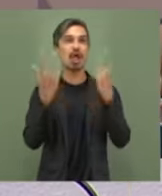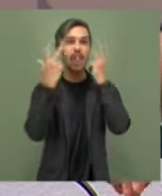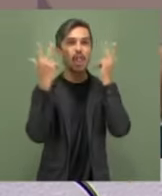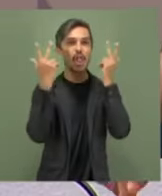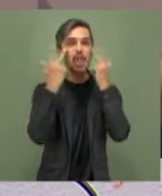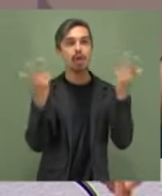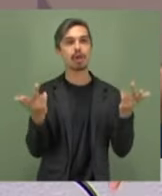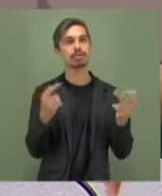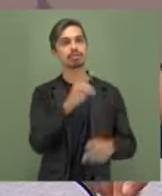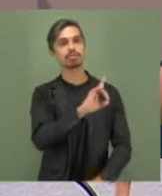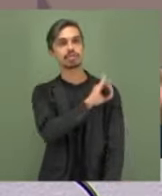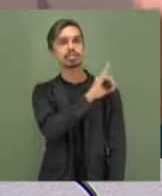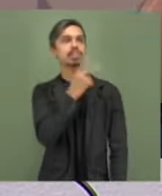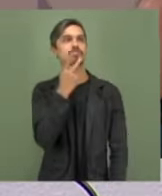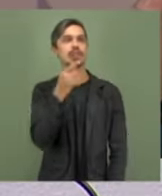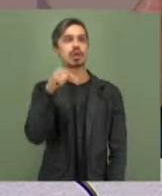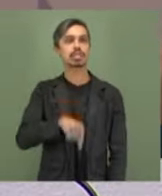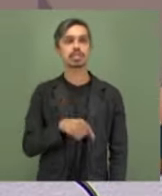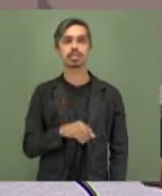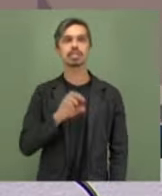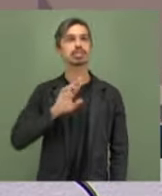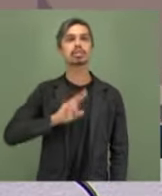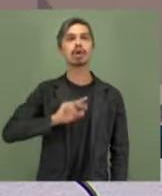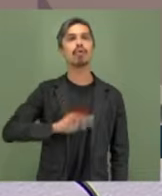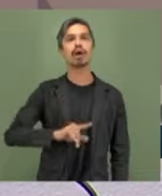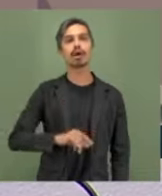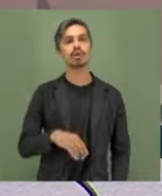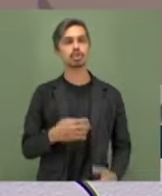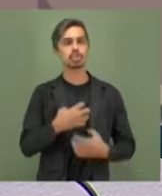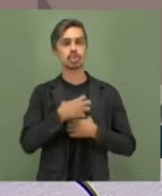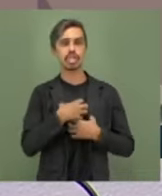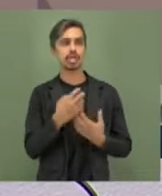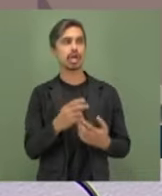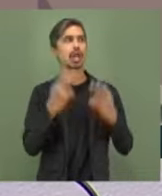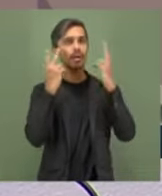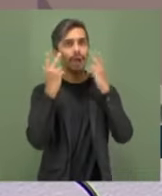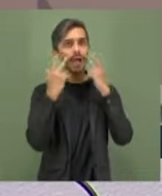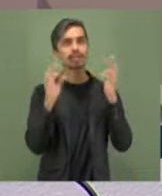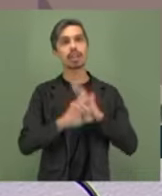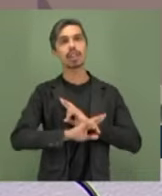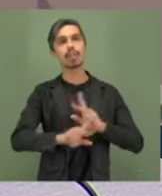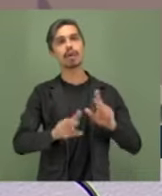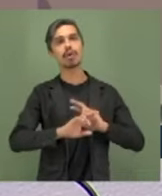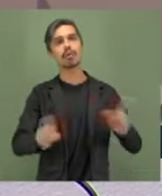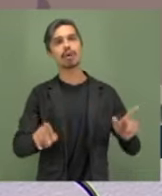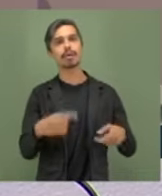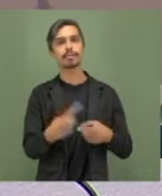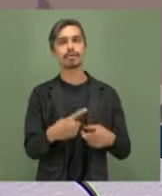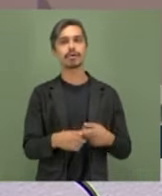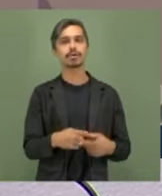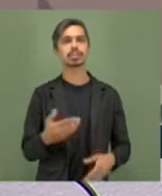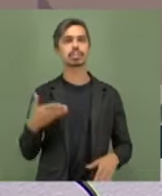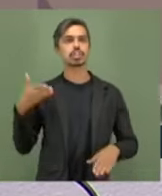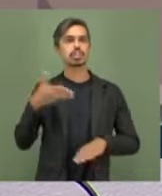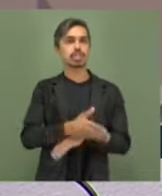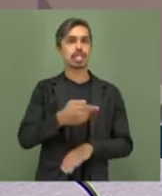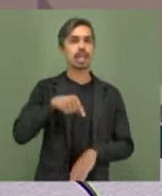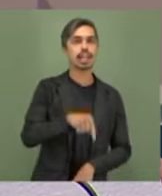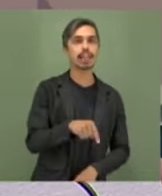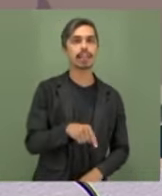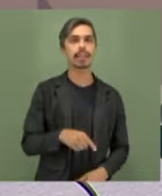delegado disse aqui neste lugar, foi um procedimento padrão para ver se eu tinha visto. Não foi, porque na chegada lá, como eu disse,